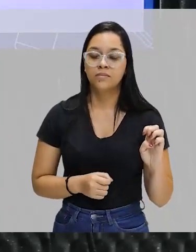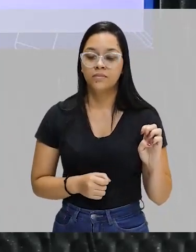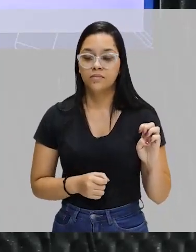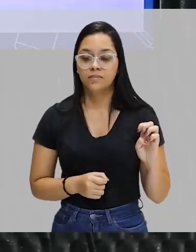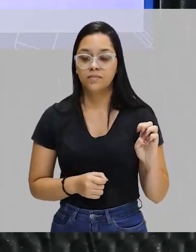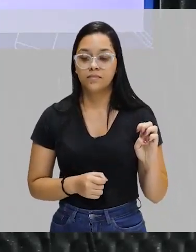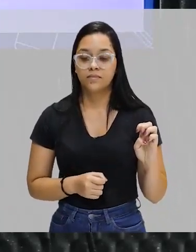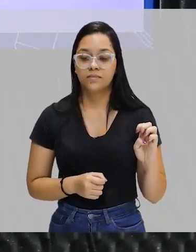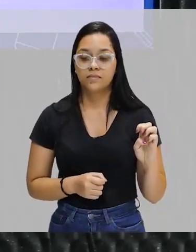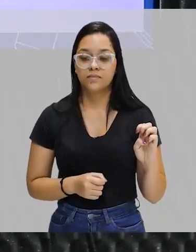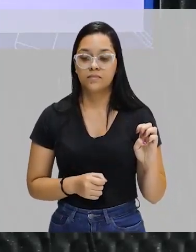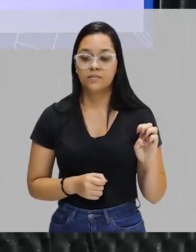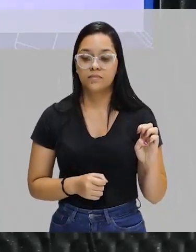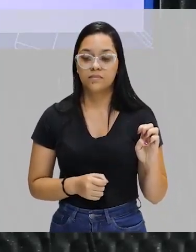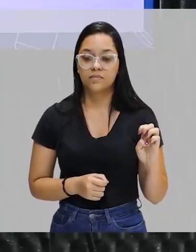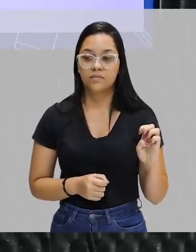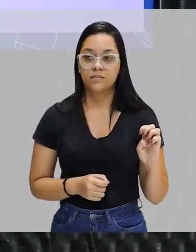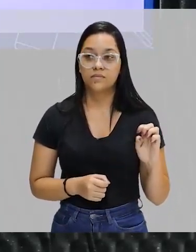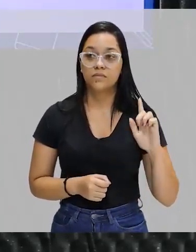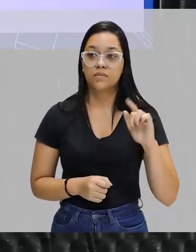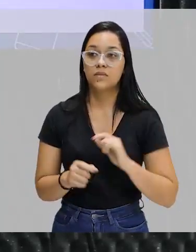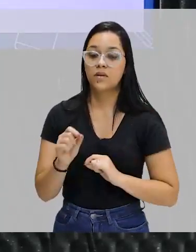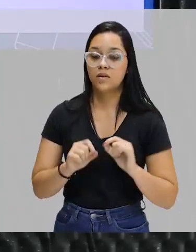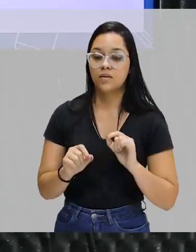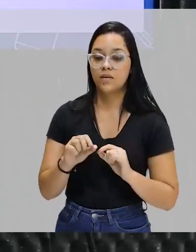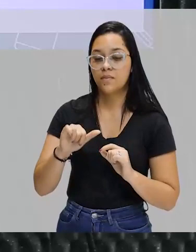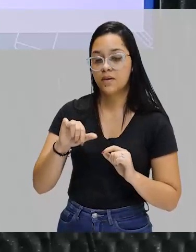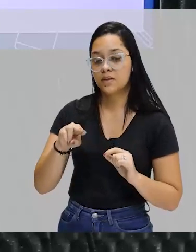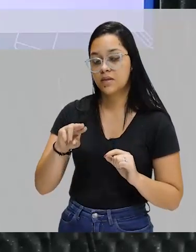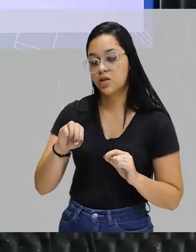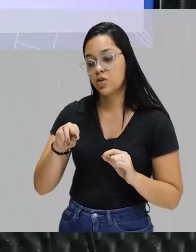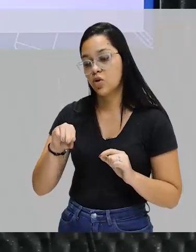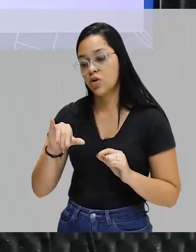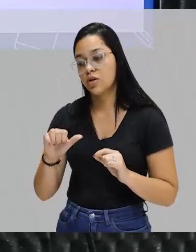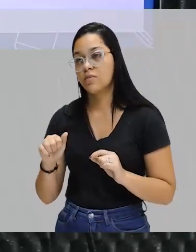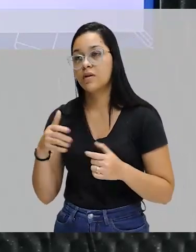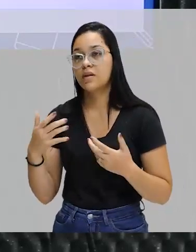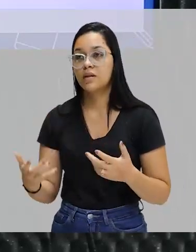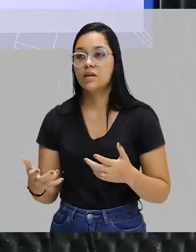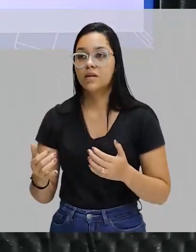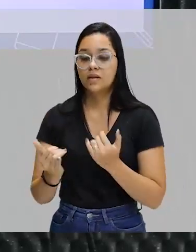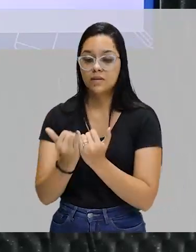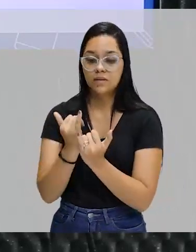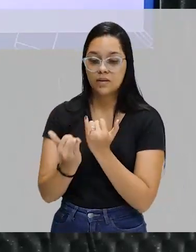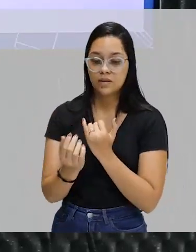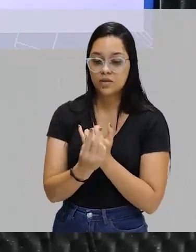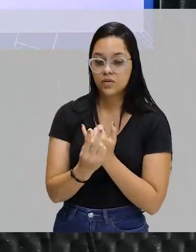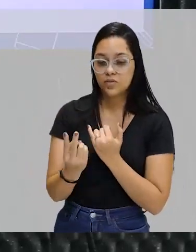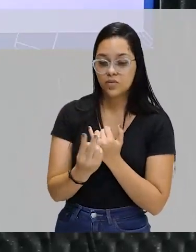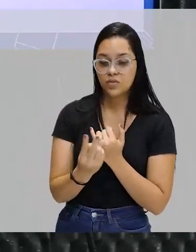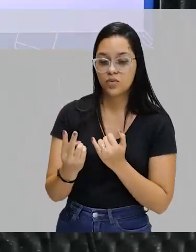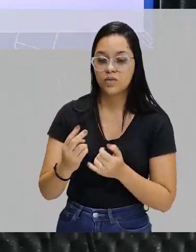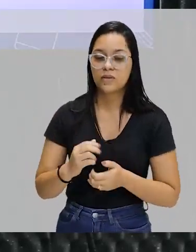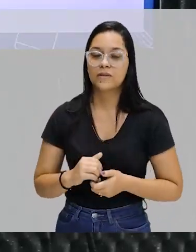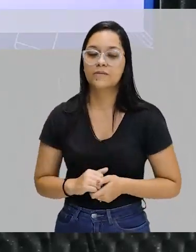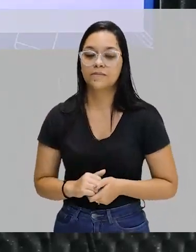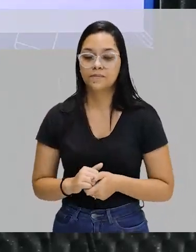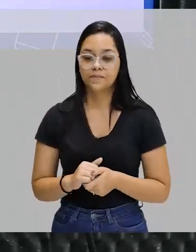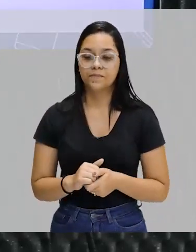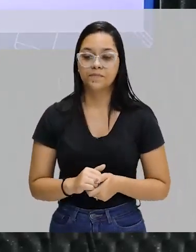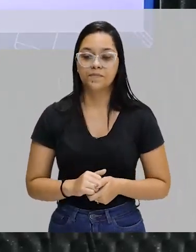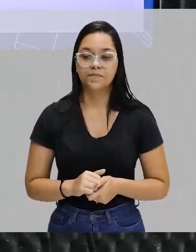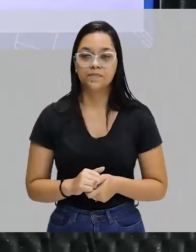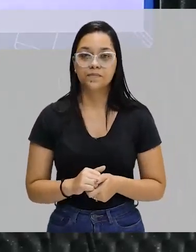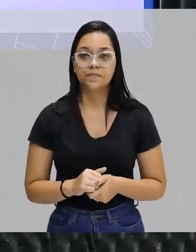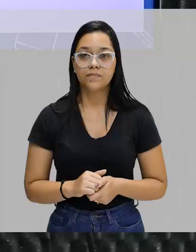C e ajuste, ele diz que é uma sinonímia. São sinônimas essas duas palavras, concerto com C